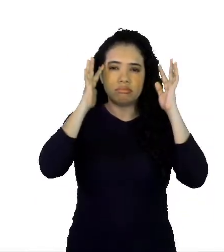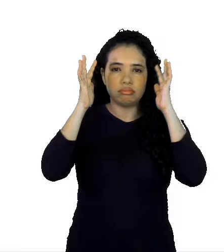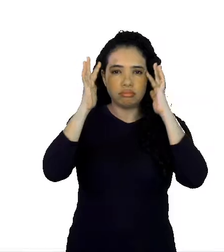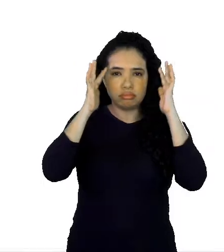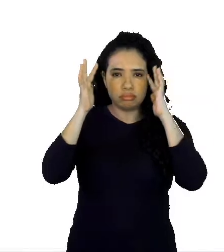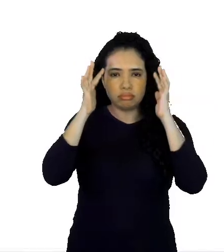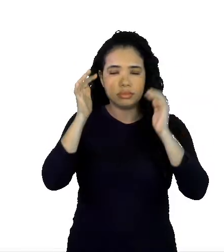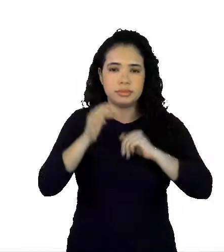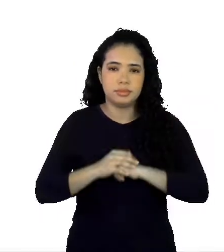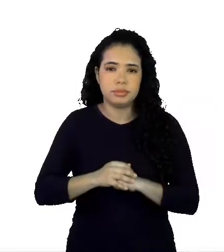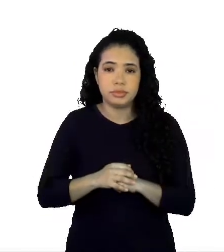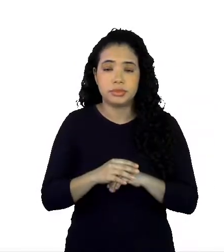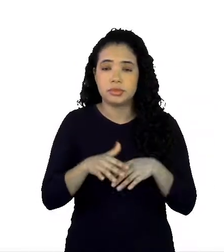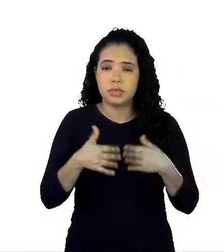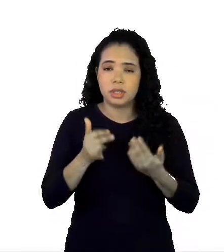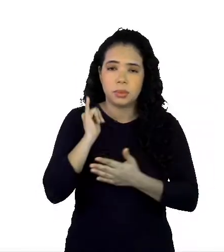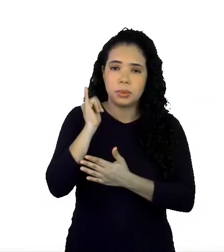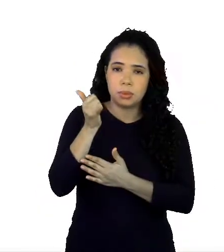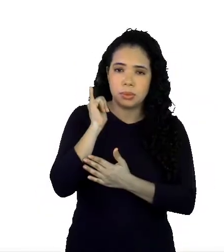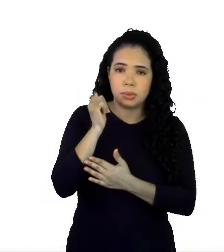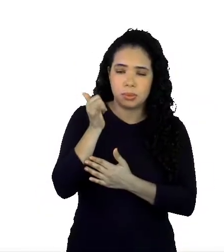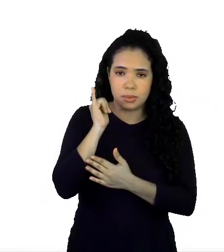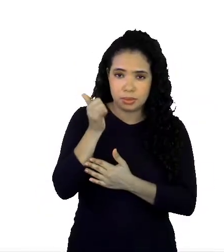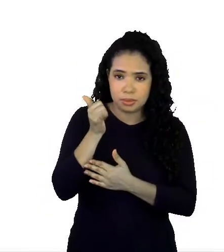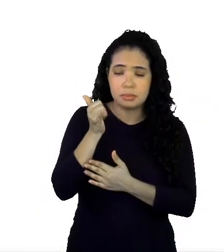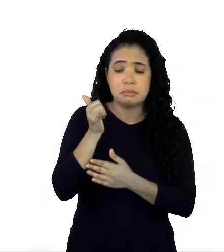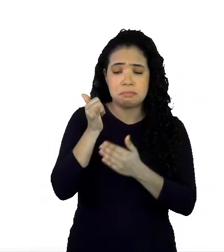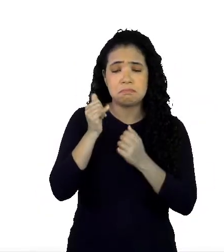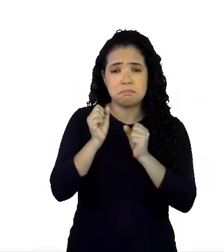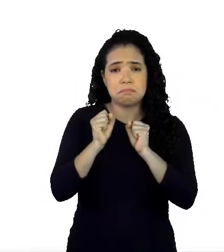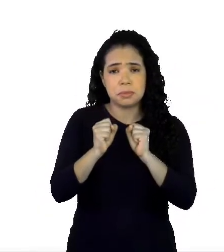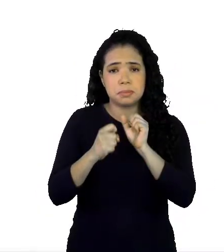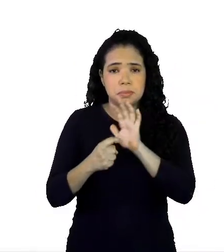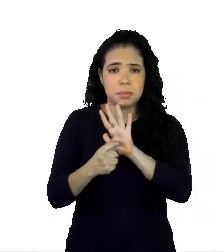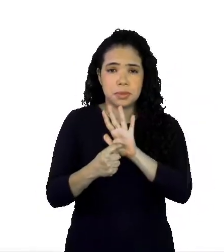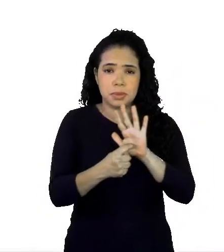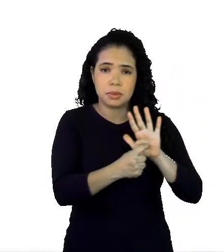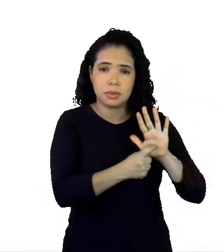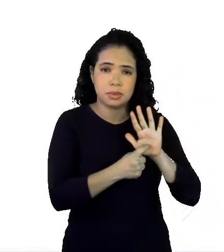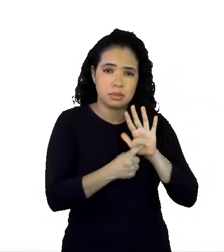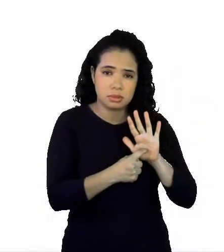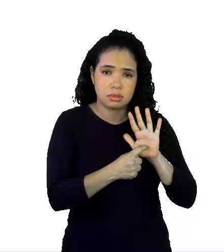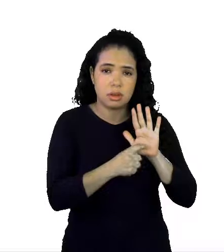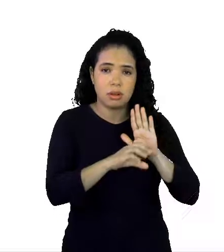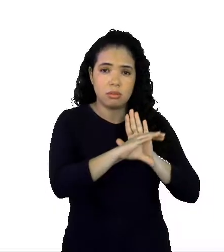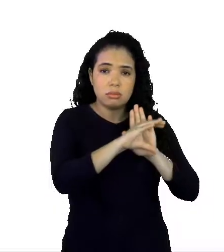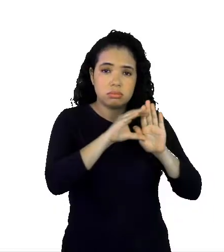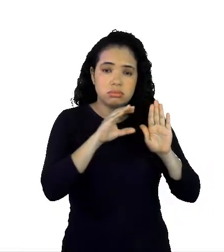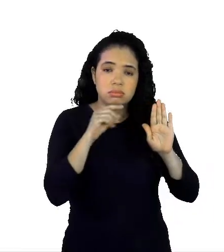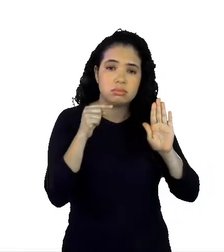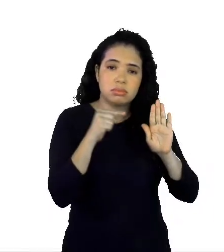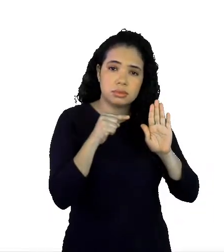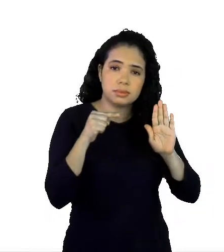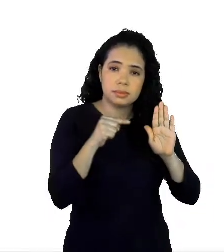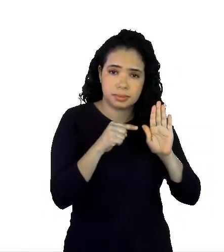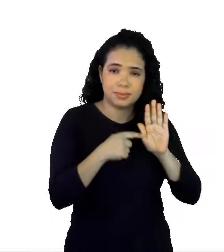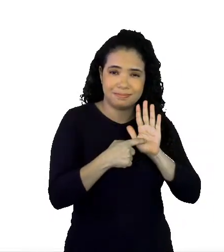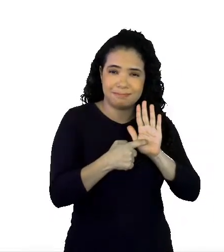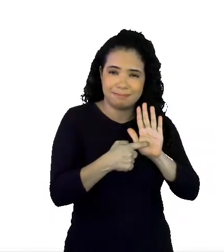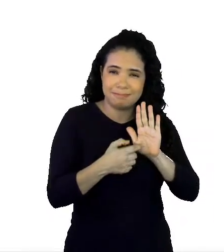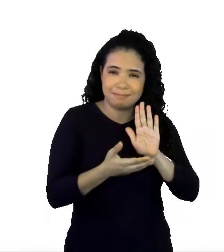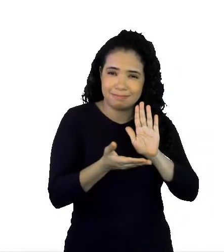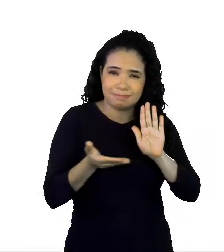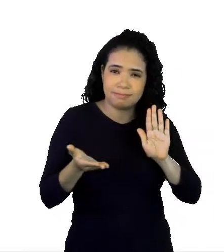como o conto, ele narra algo e ele pode apresentar nem um parágrafo como esse que nós vimos aí, ele